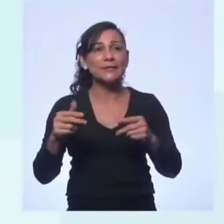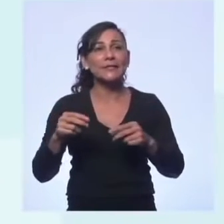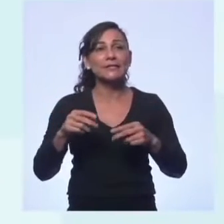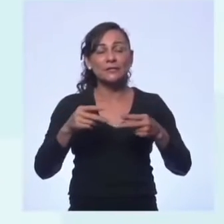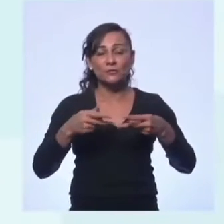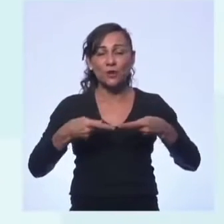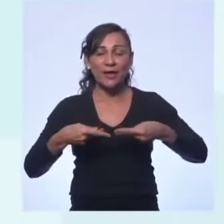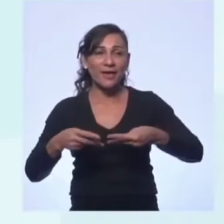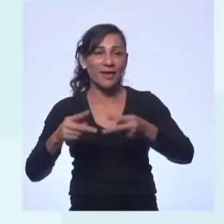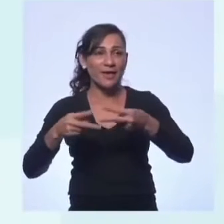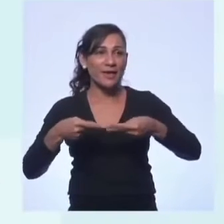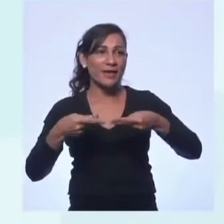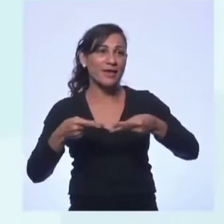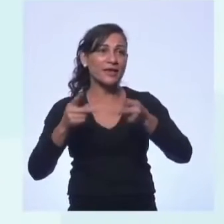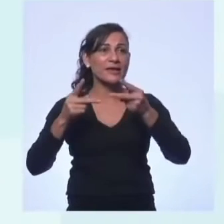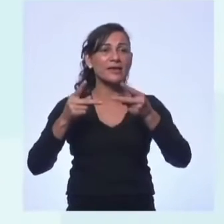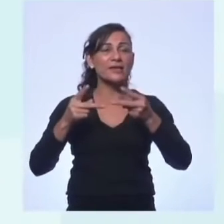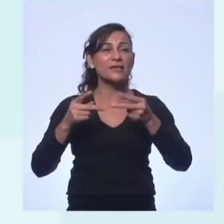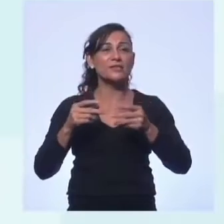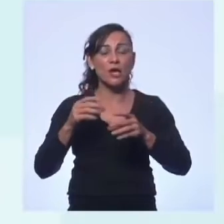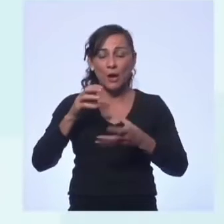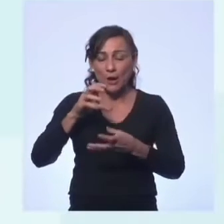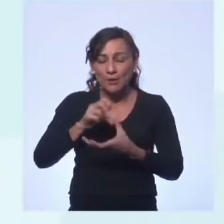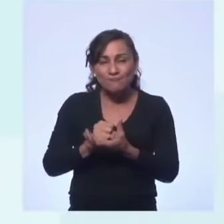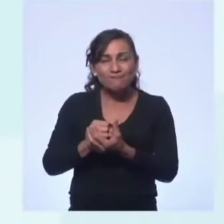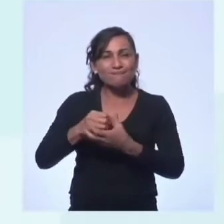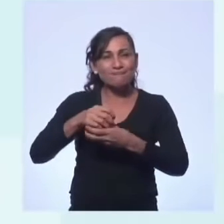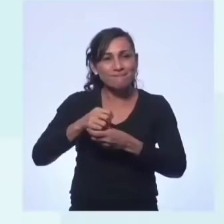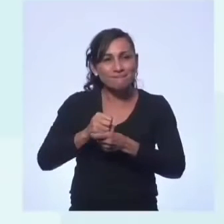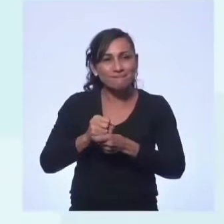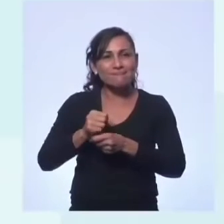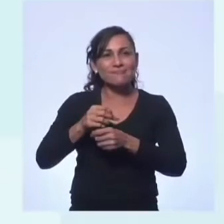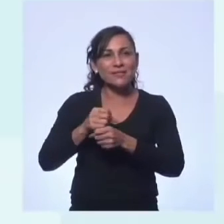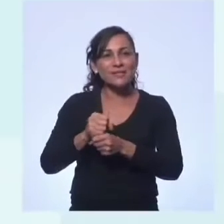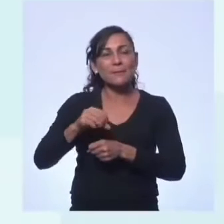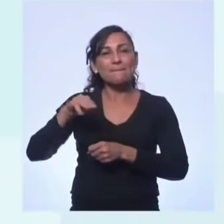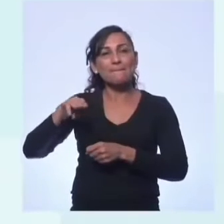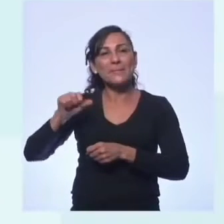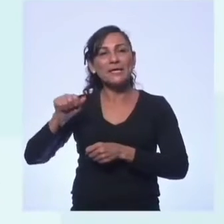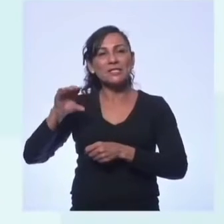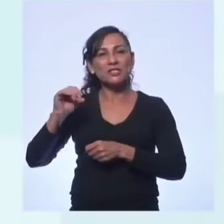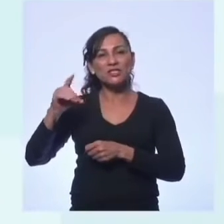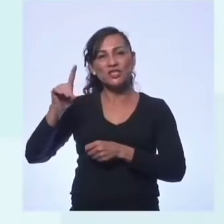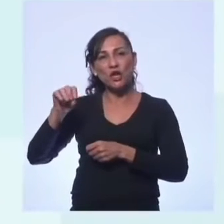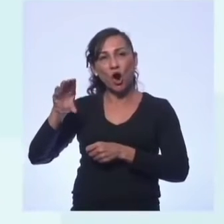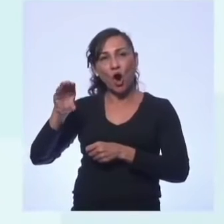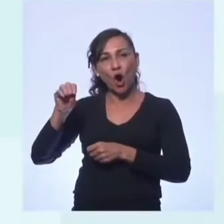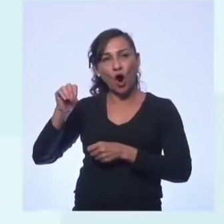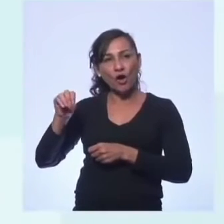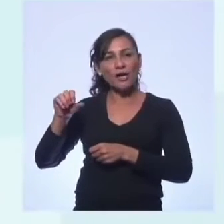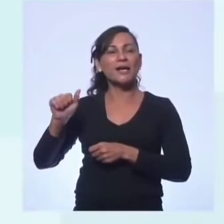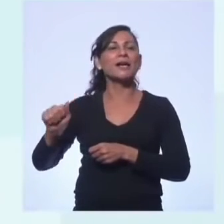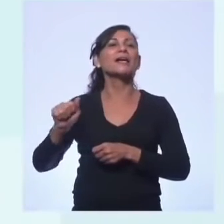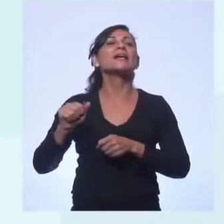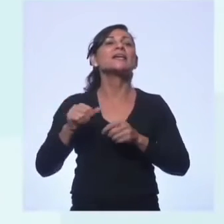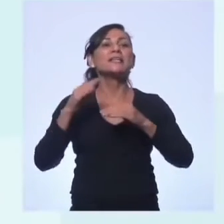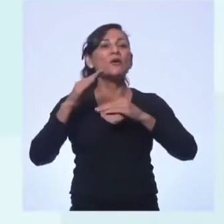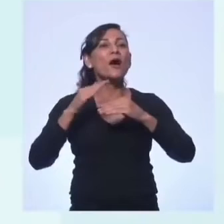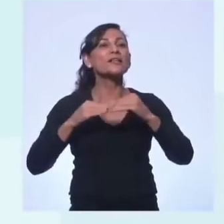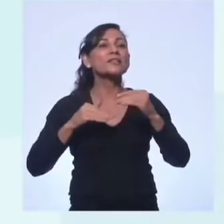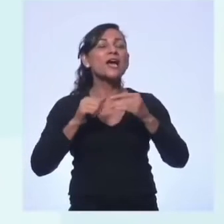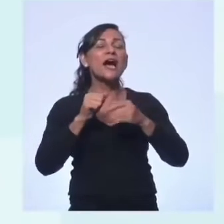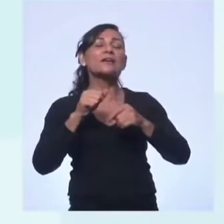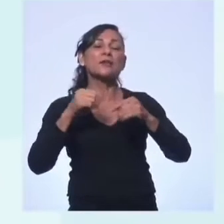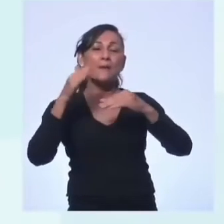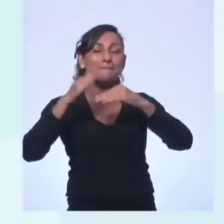bancos, cuias, o tipiti, que é o espremedor de mandioca, e cestaria, exemplificam setores da atividade